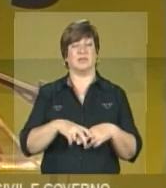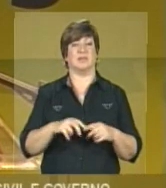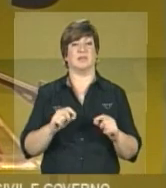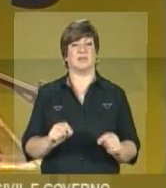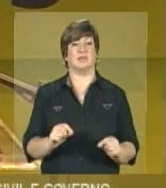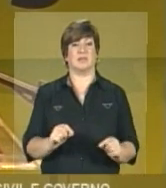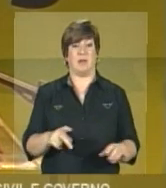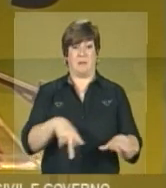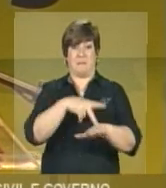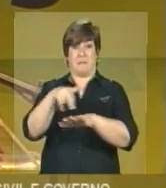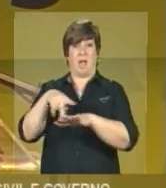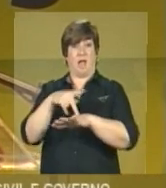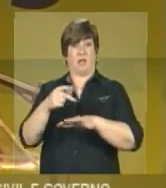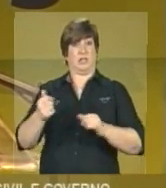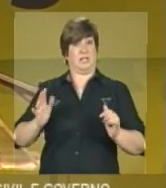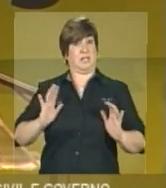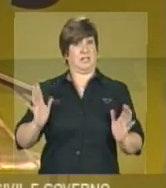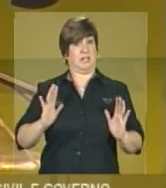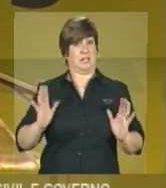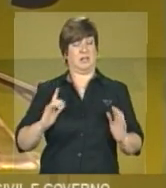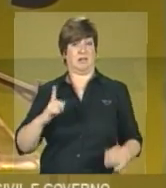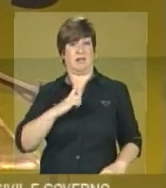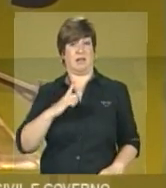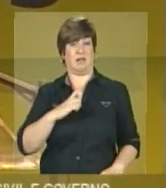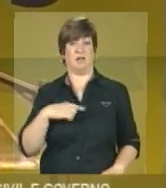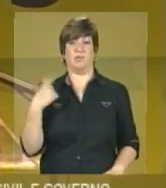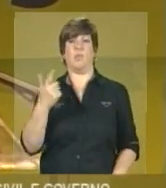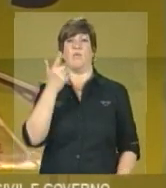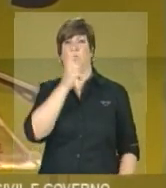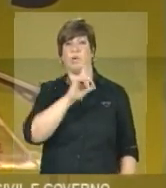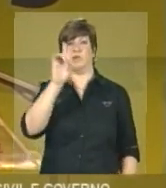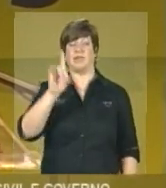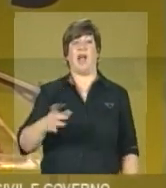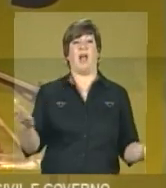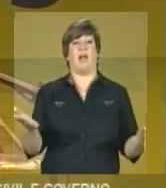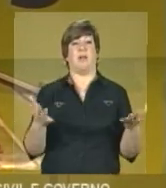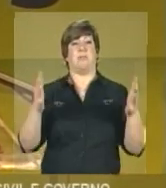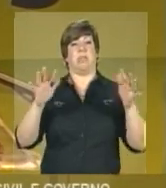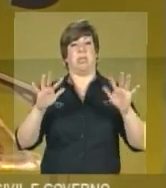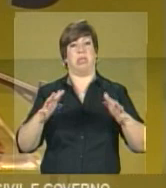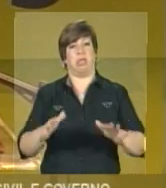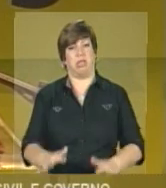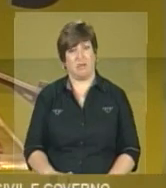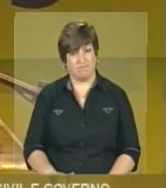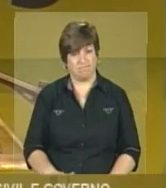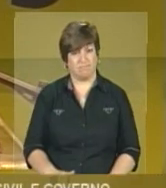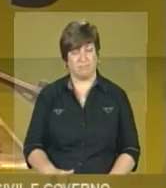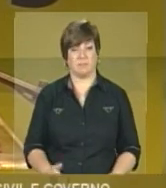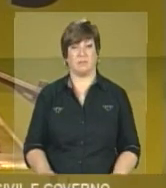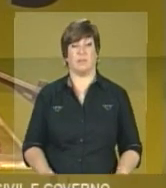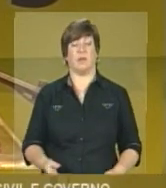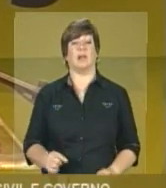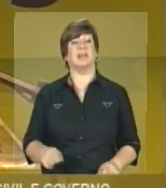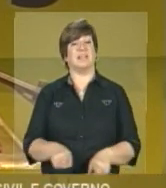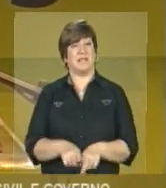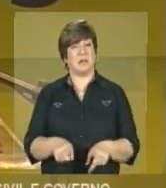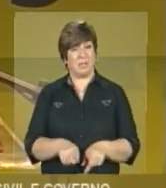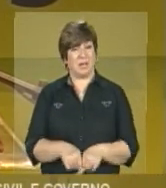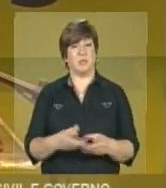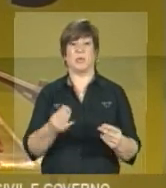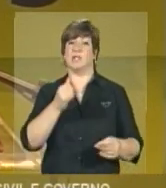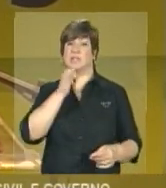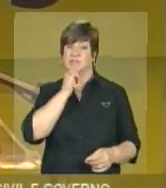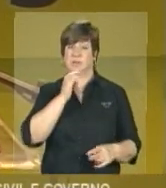de nações ricas, que conquistaram direitos e agora os perdem. E são também